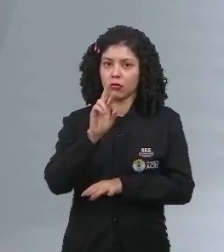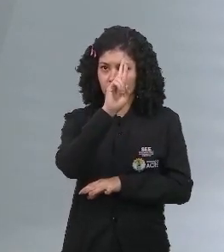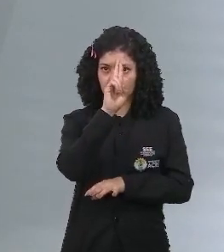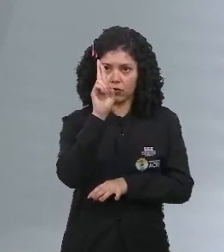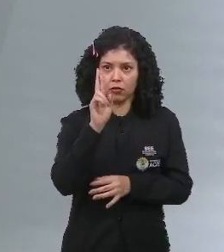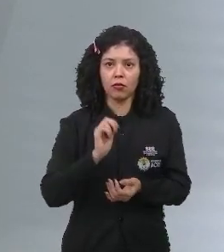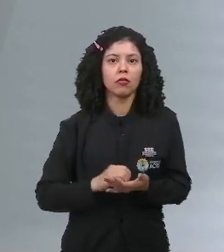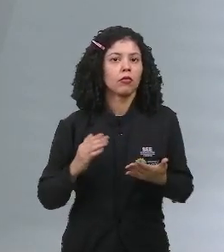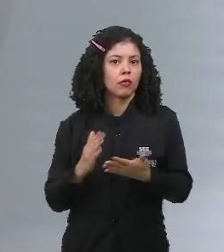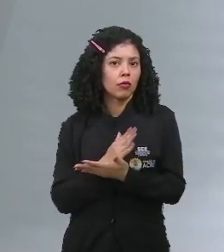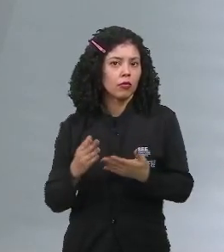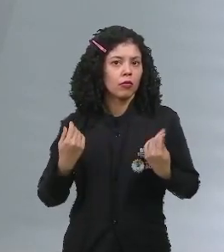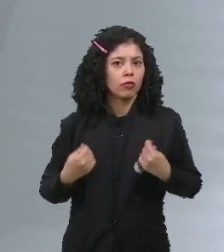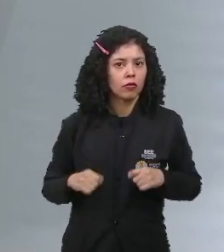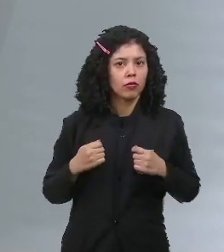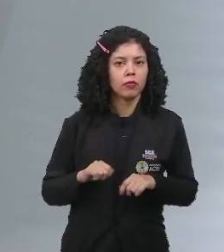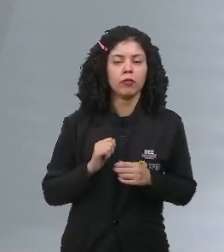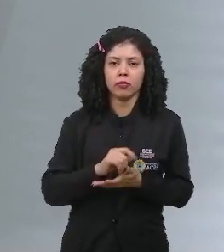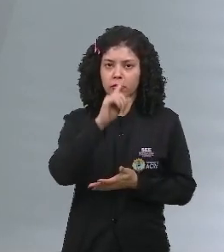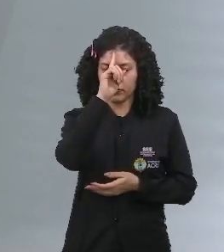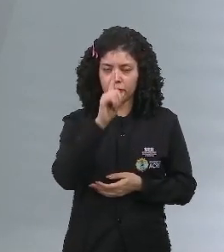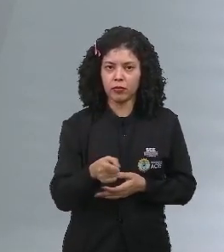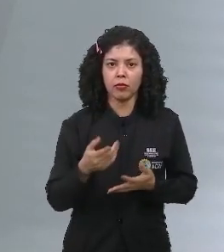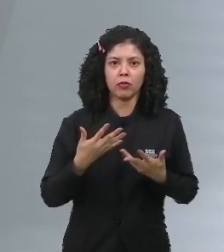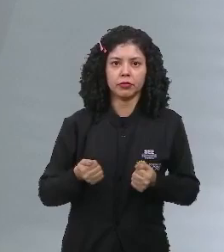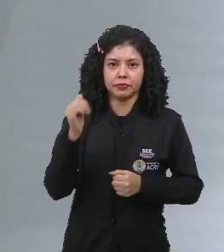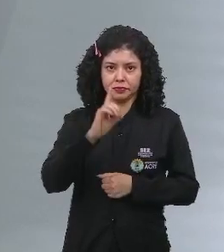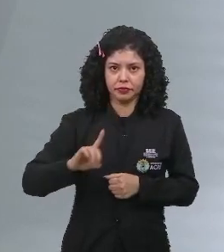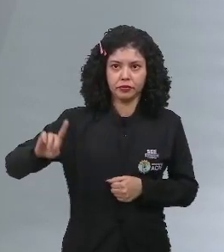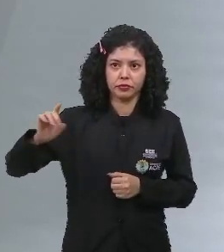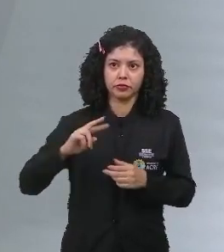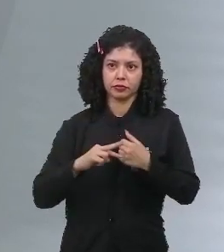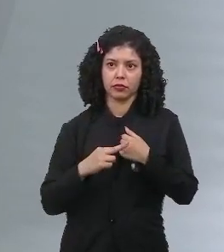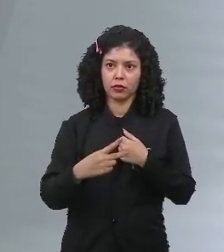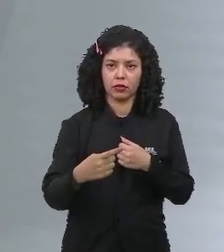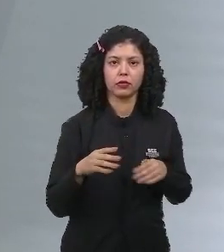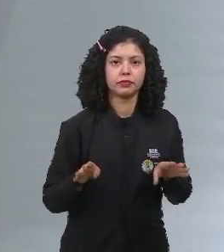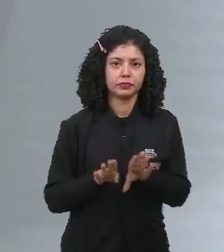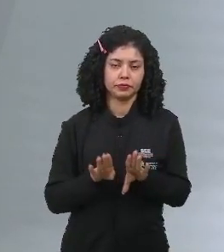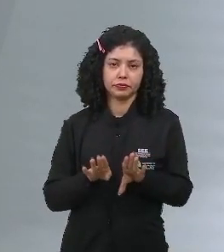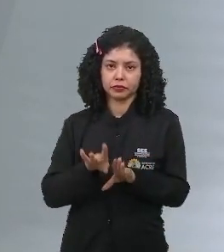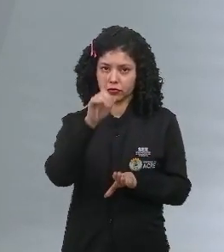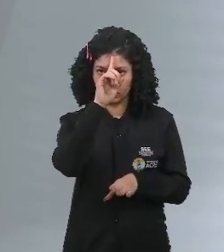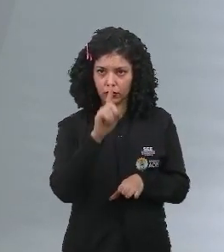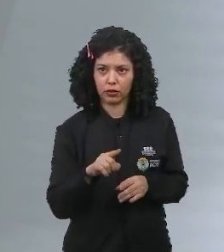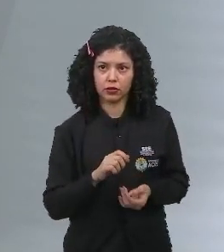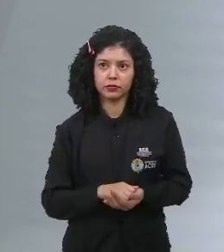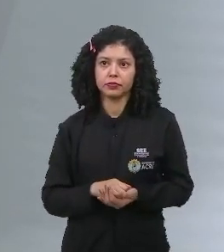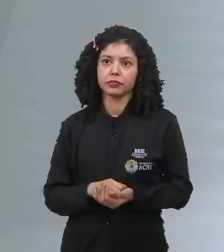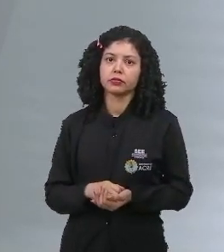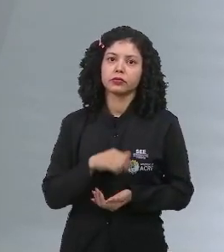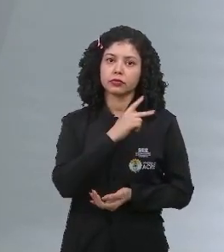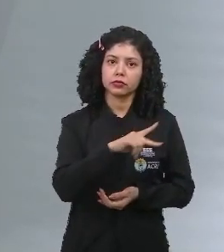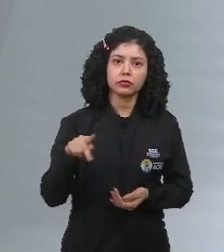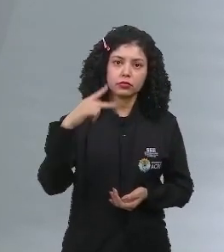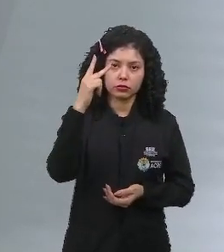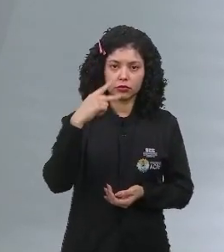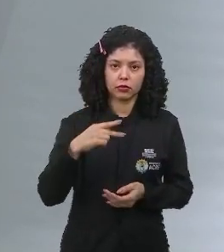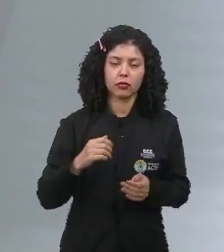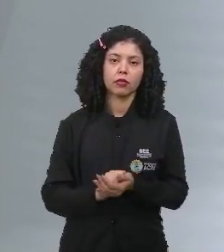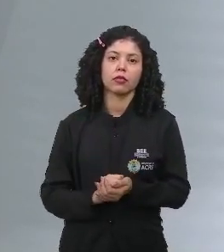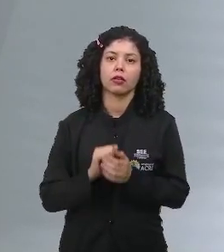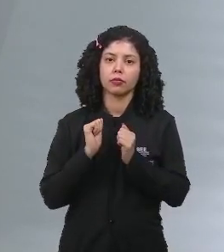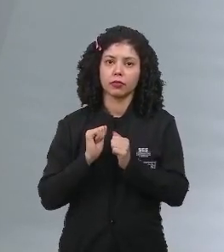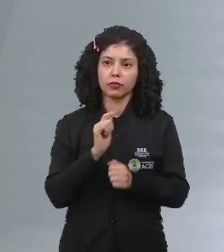que alguém precisa da autorização de Deus e consequentemente também da autorização do Papa para poder